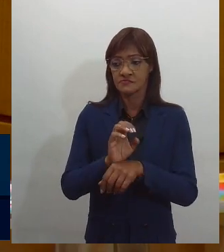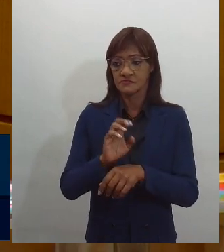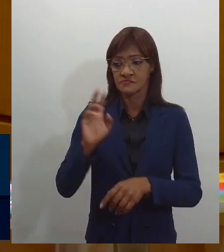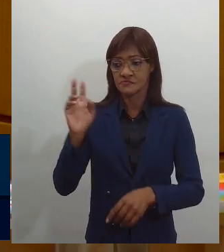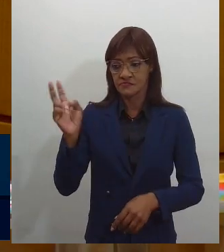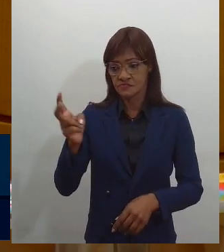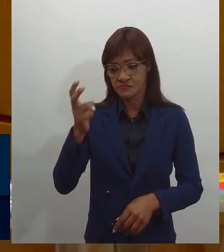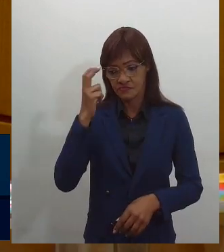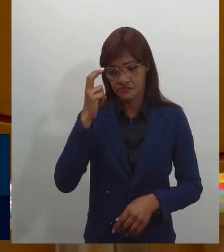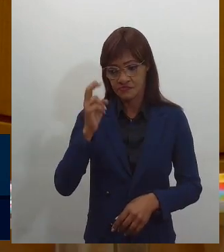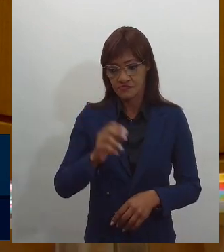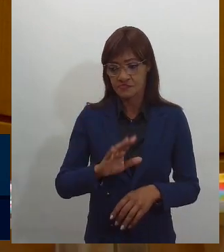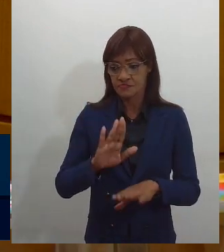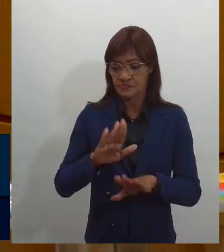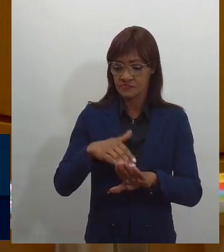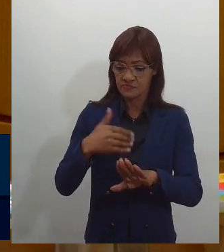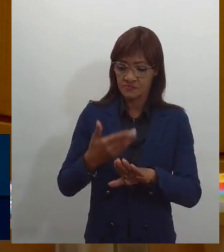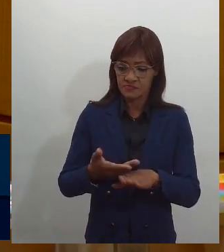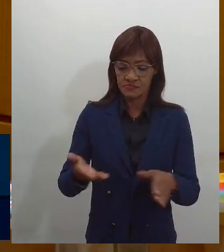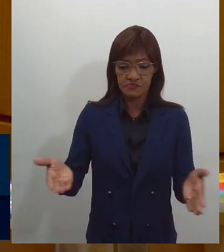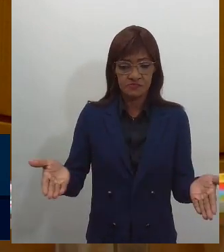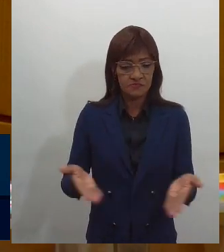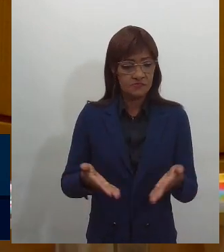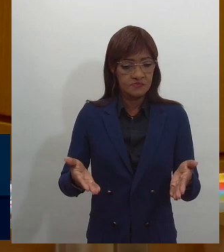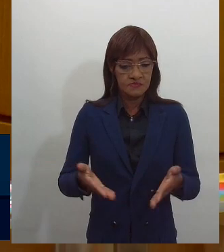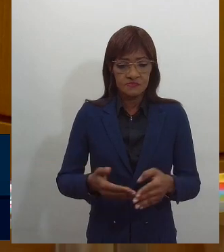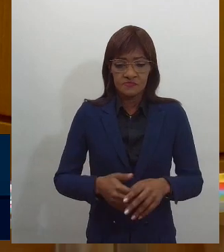agora, esses mestres e mestras